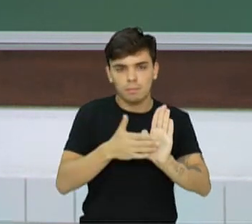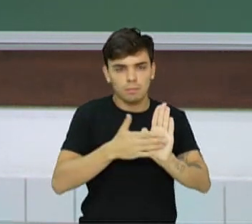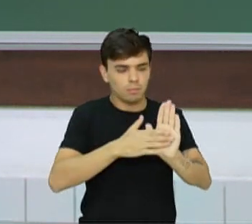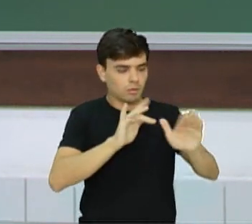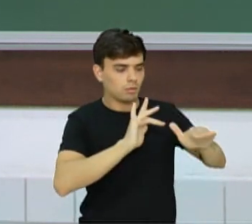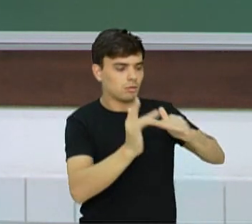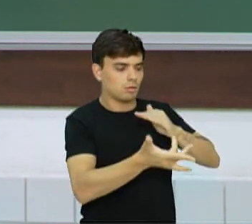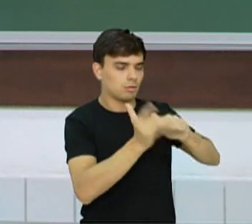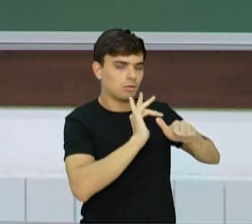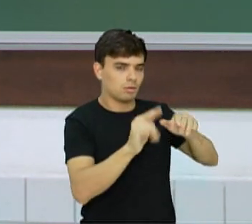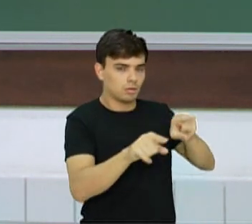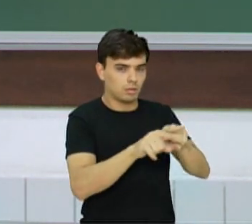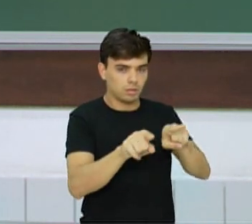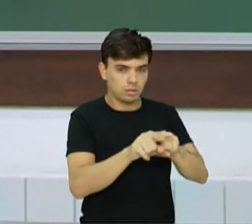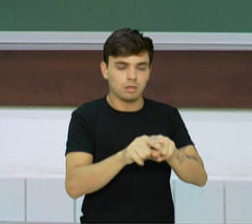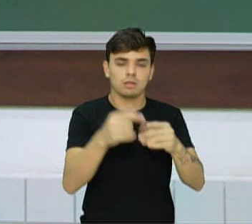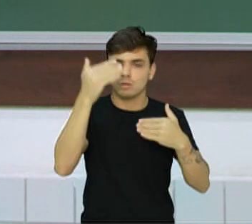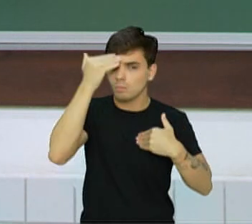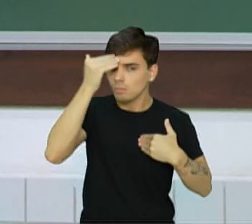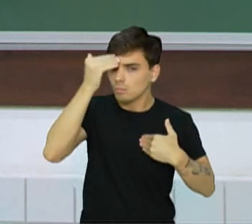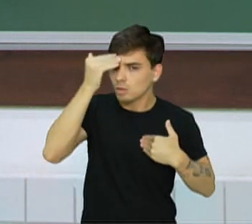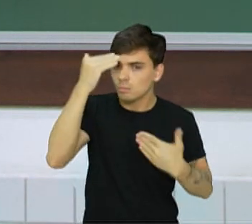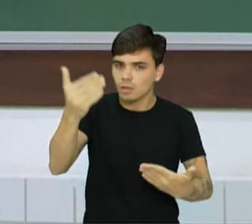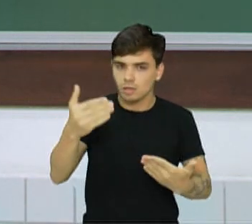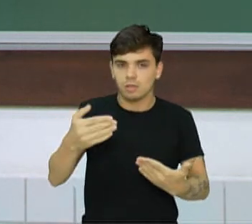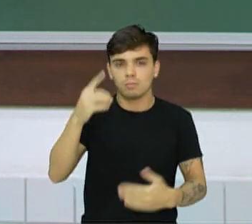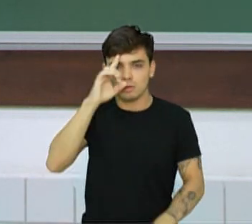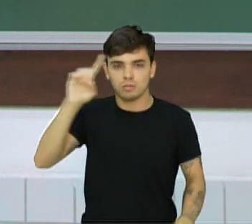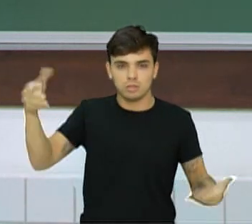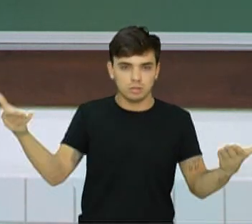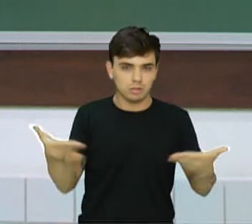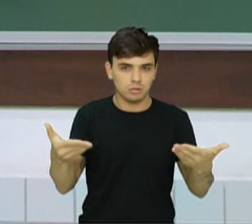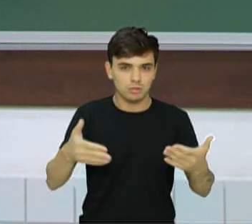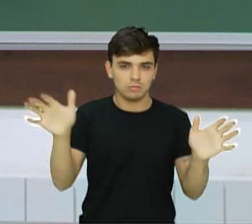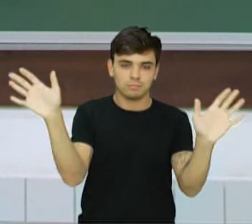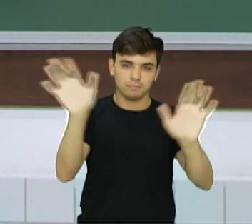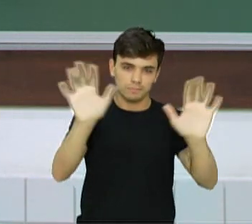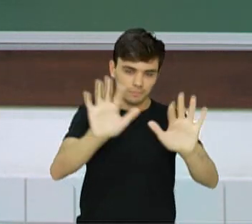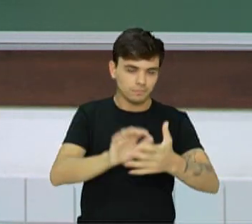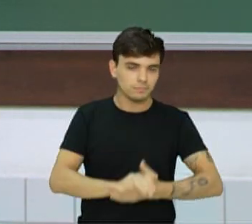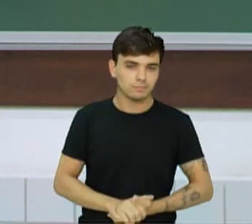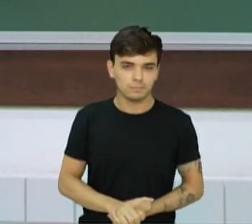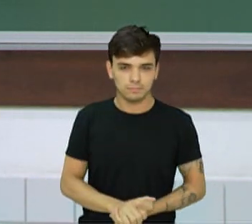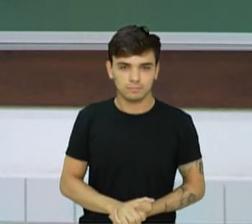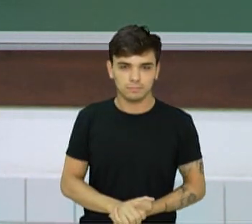nas redes sociais e muito obrigada pelo dia de hoje. Tchau, tchau!